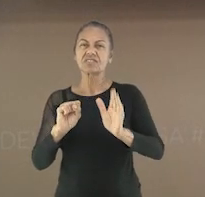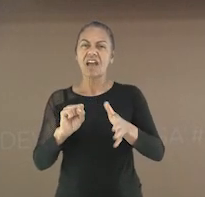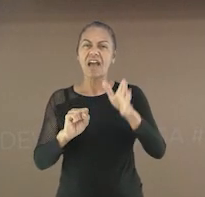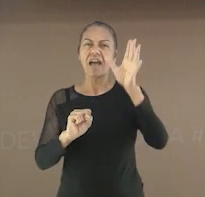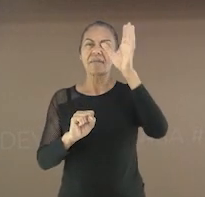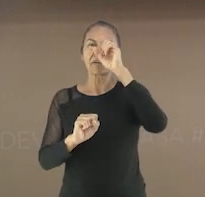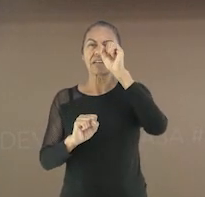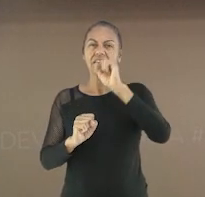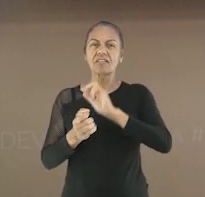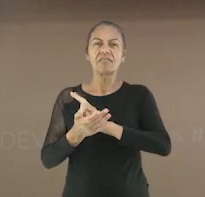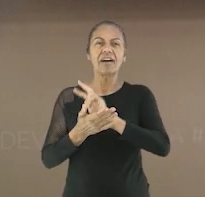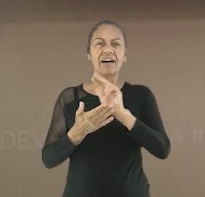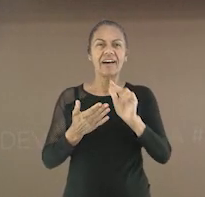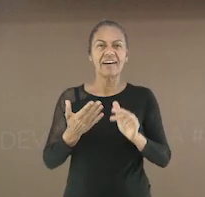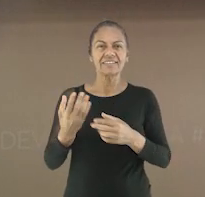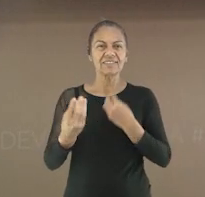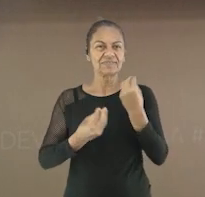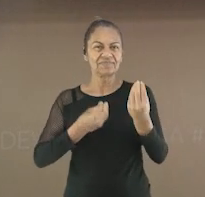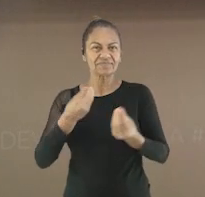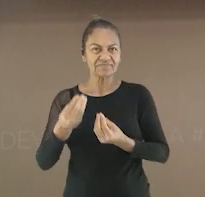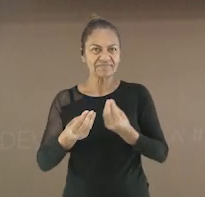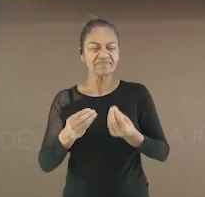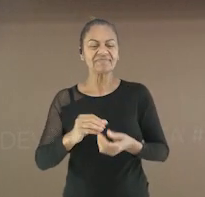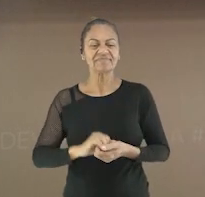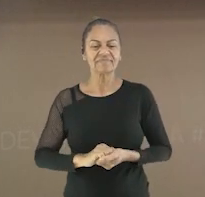e grau aumentativo e diminutivo,